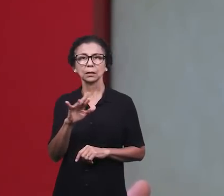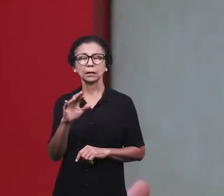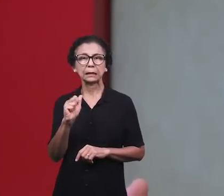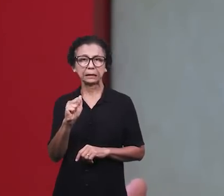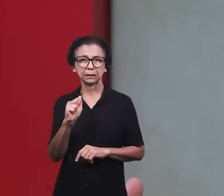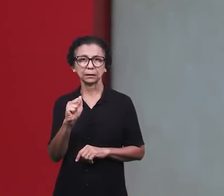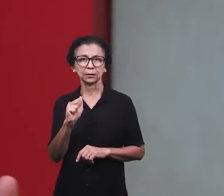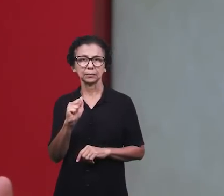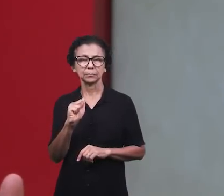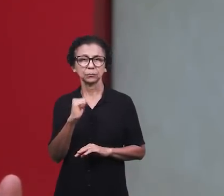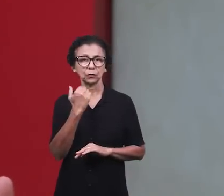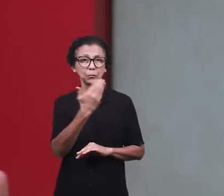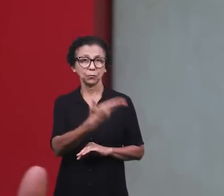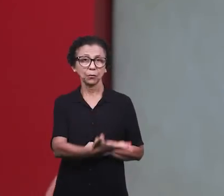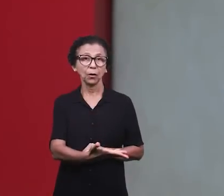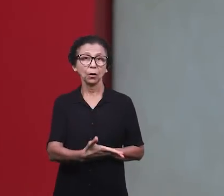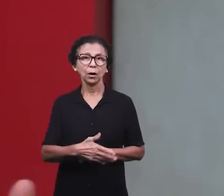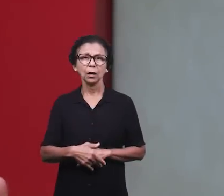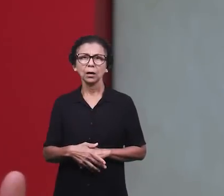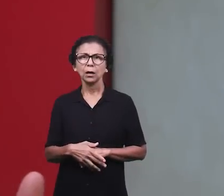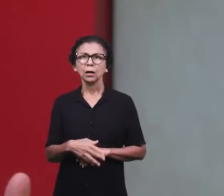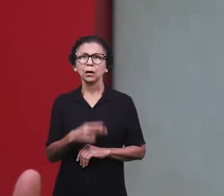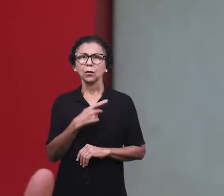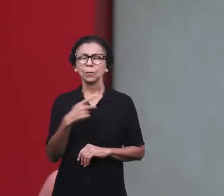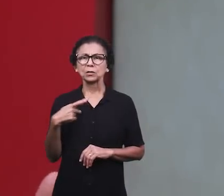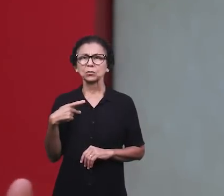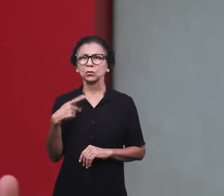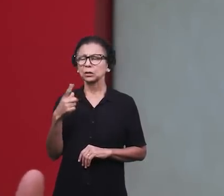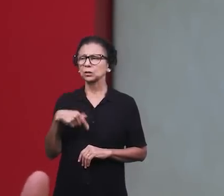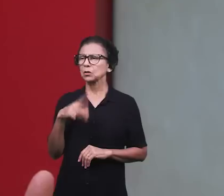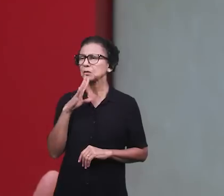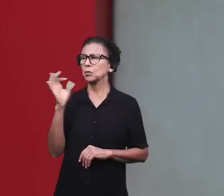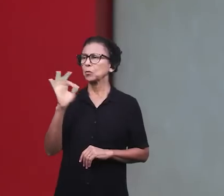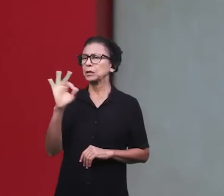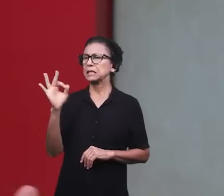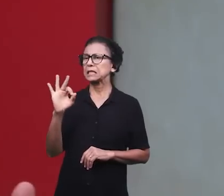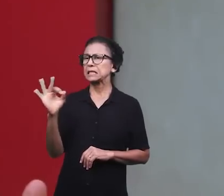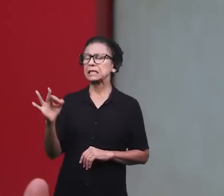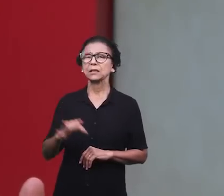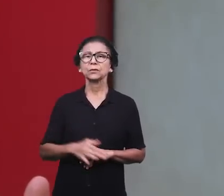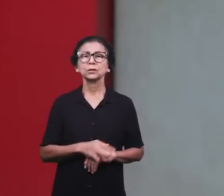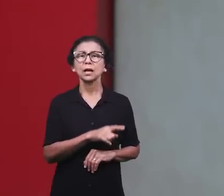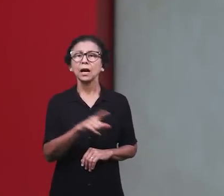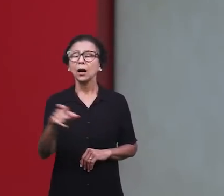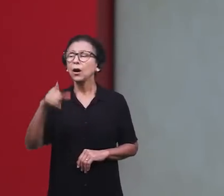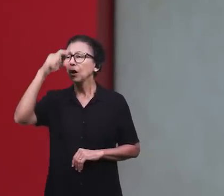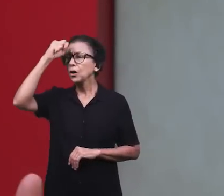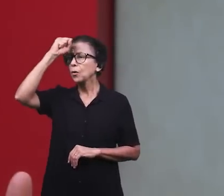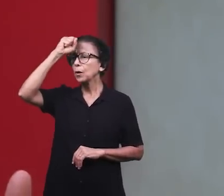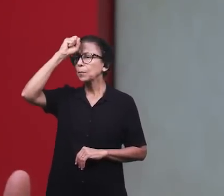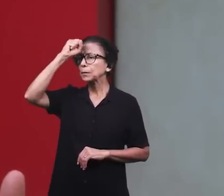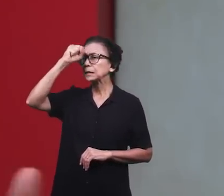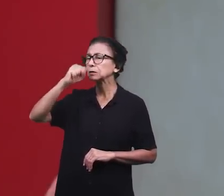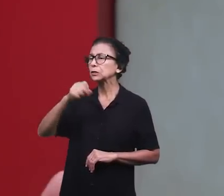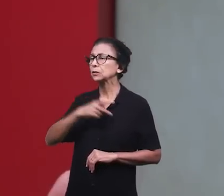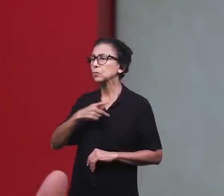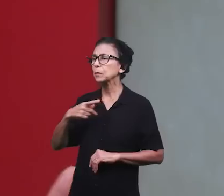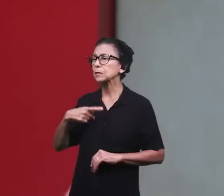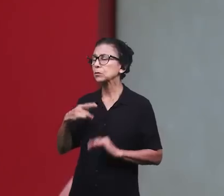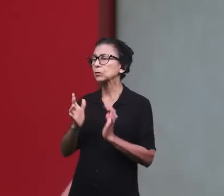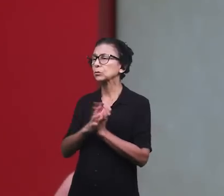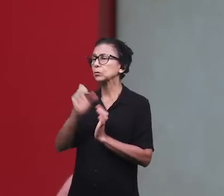conhecíamos, e de repente disse, não, eu aprendi uma vez, estive no Brasil há 4 anos e